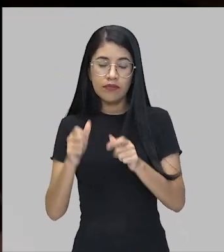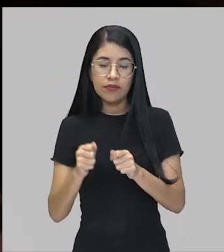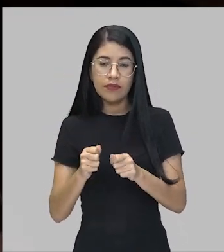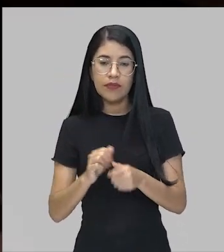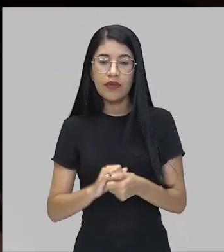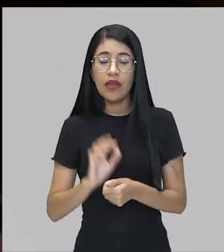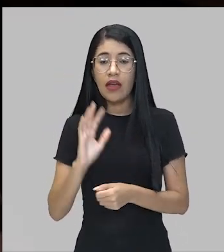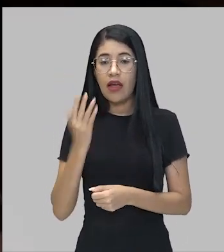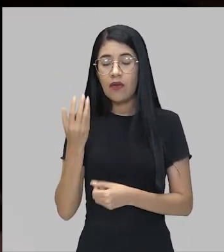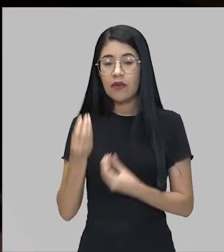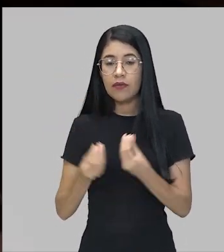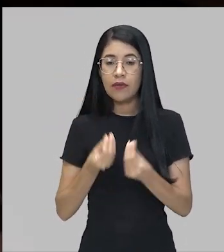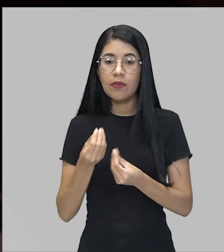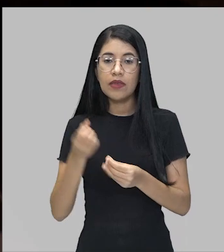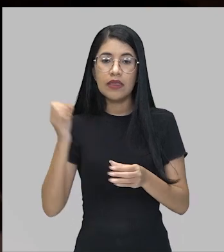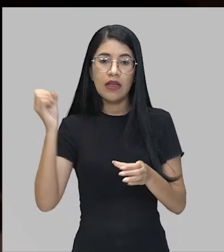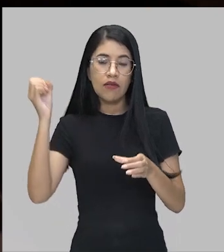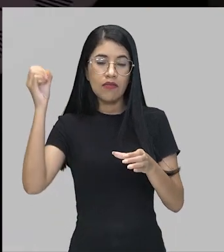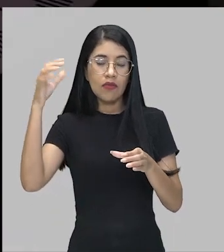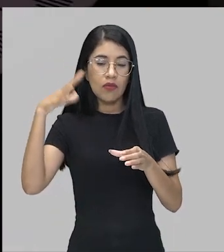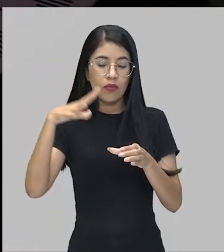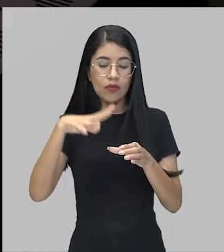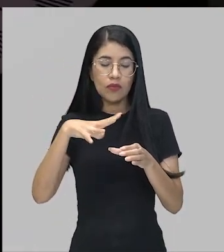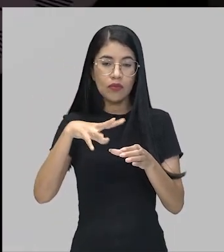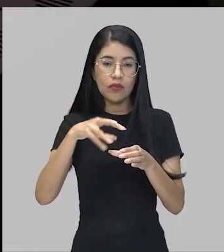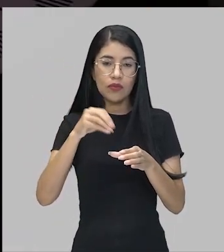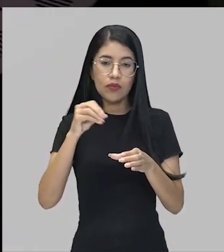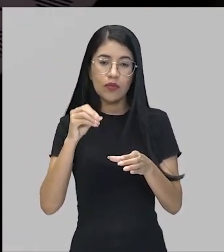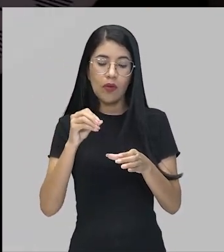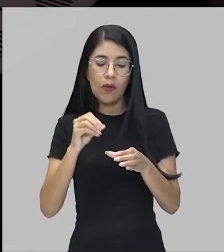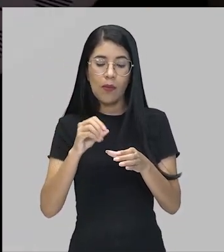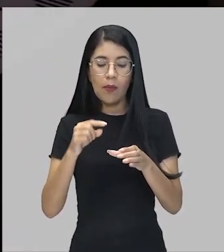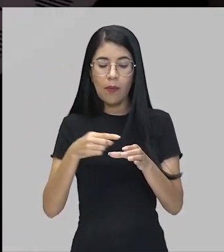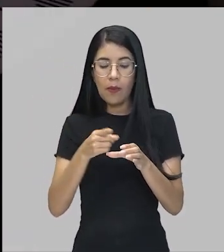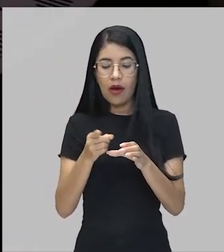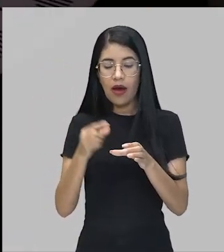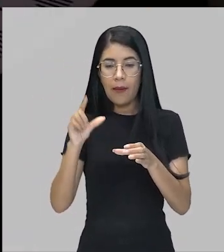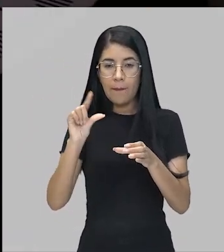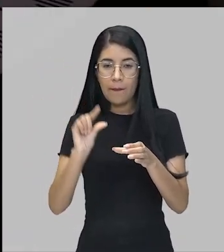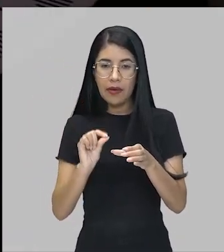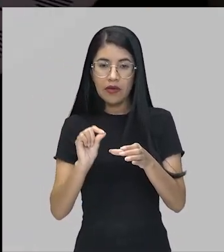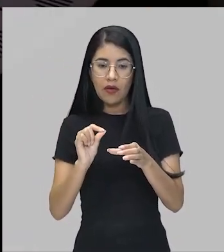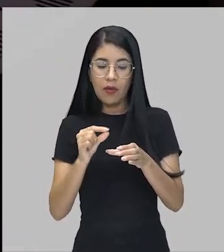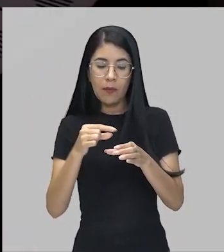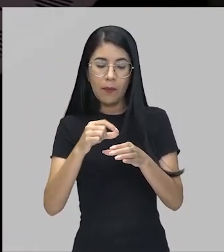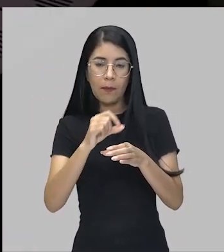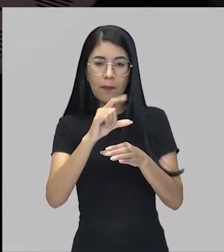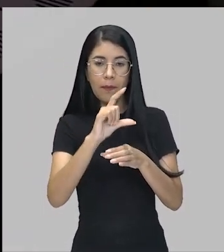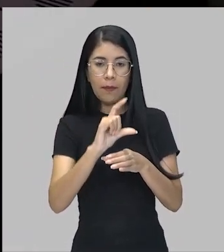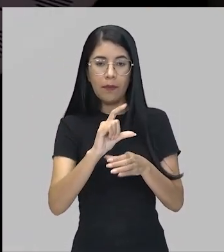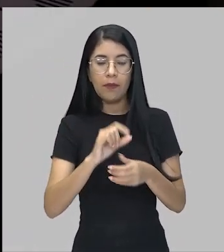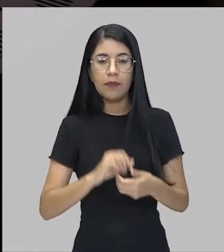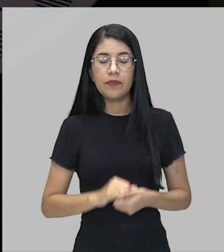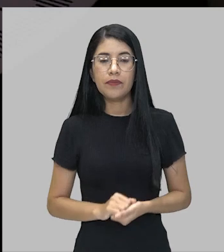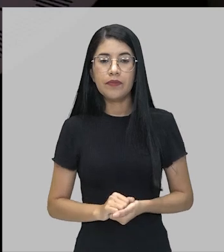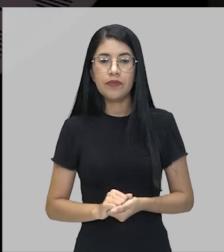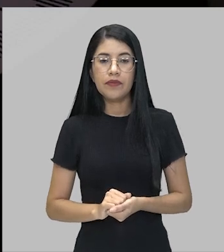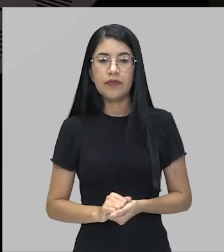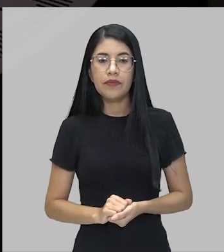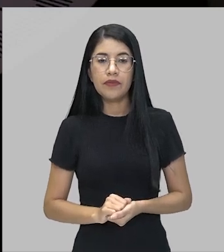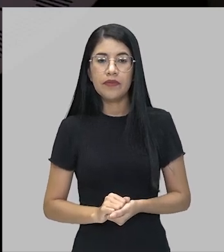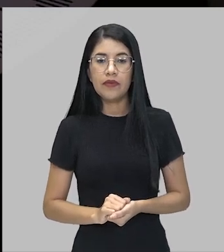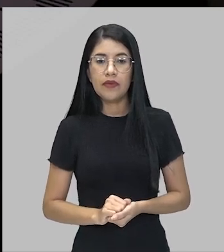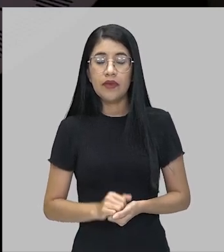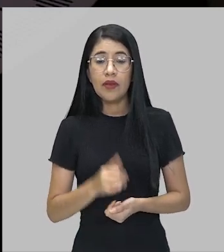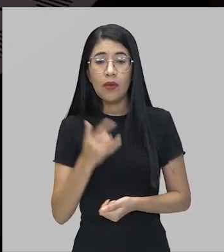quando a luz sai do meio de maior índice de refração para o de menor índice de refração. No outro caso,